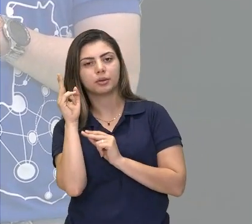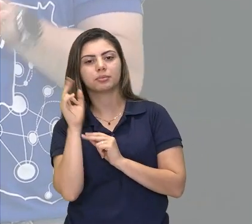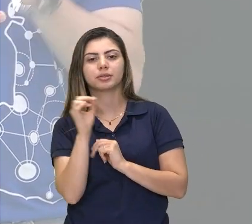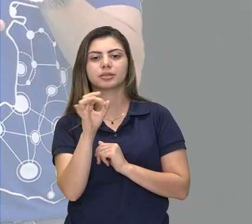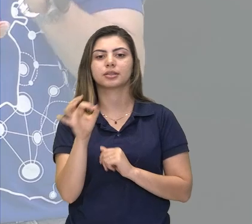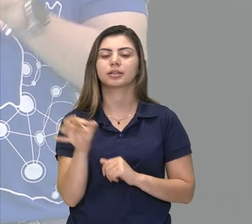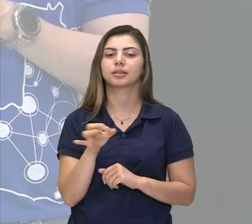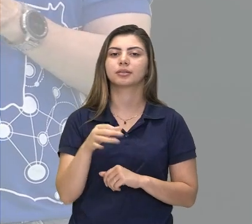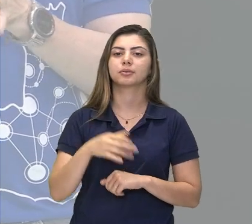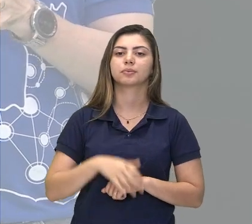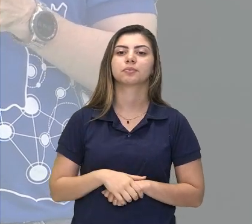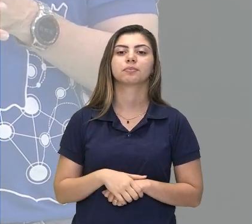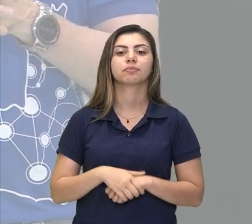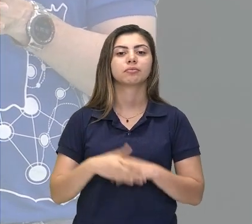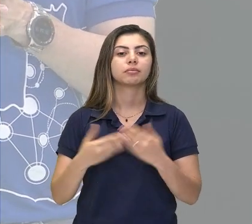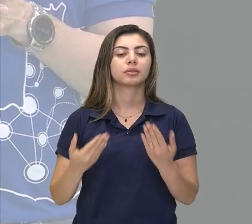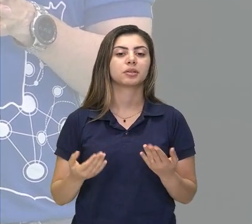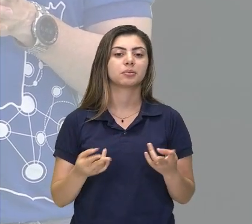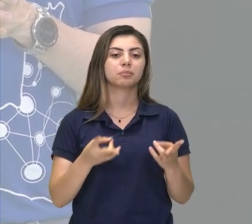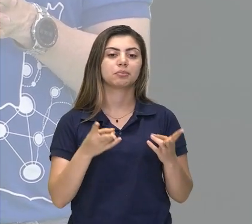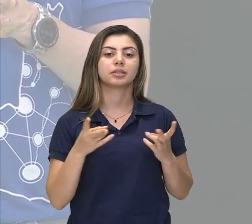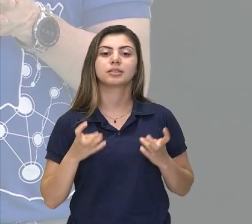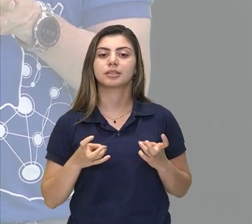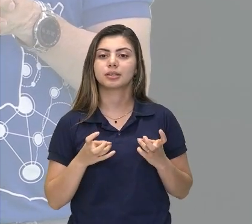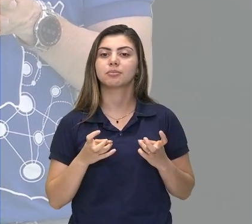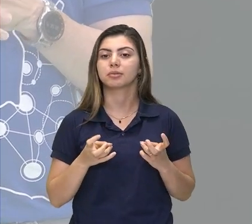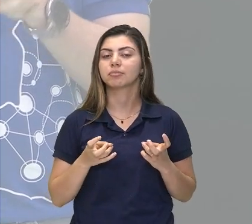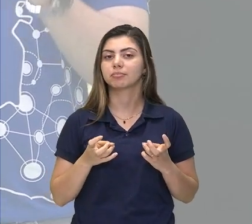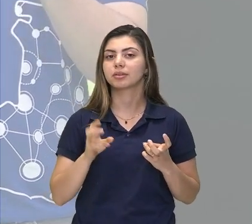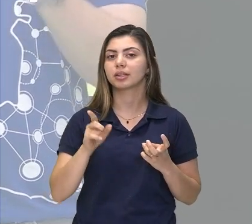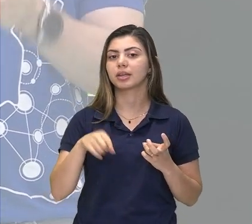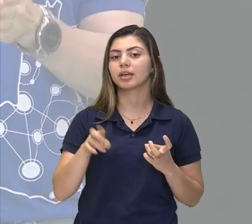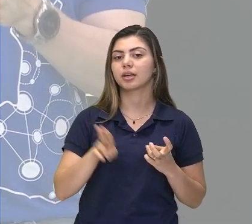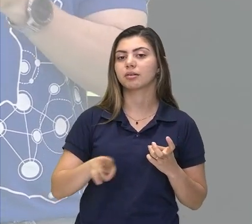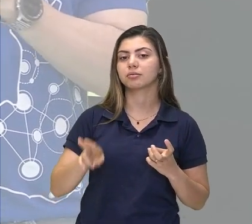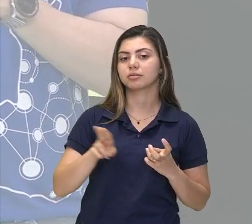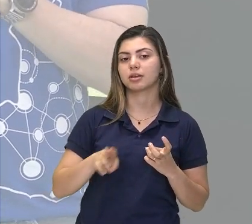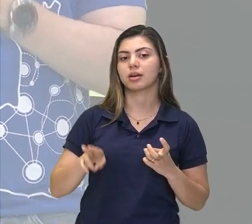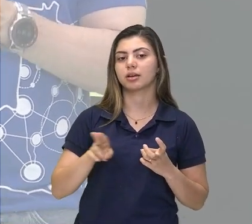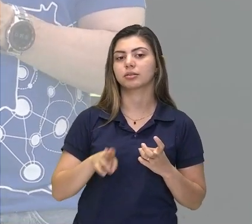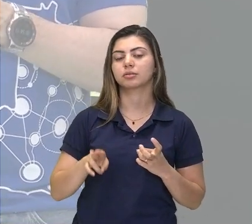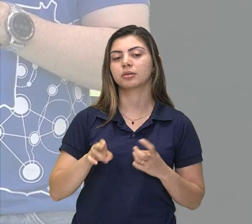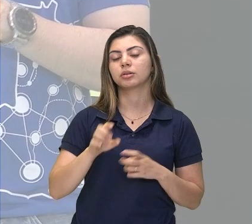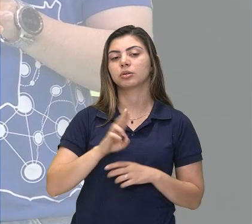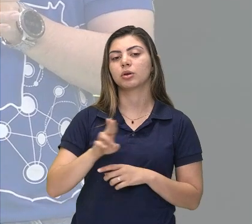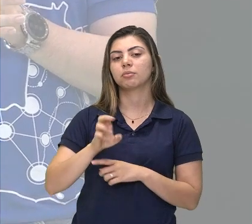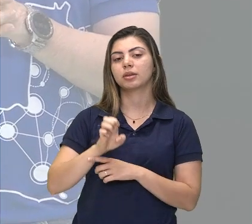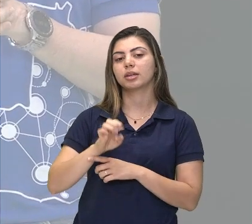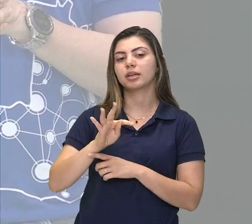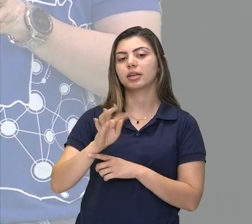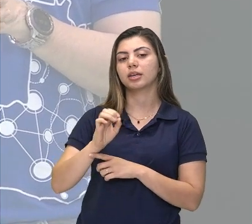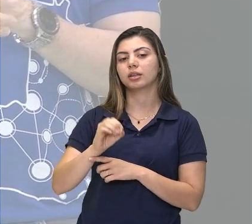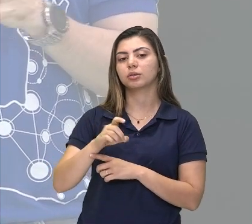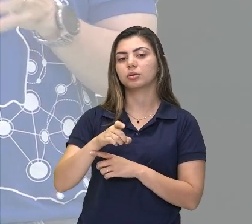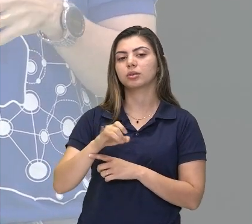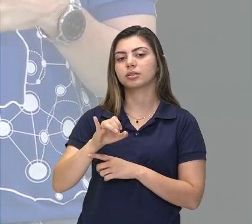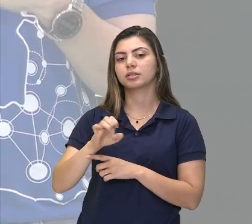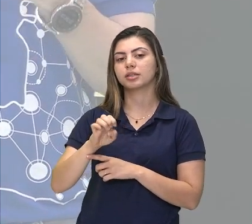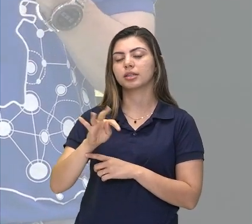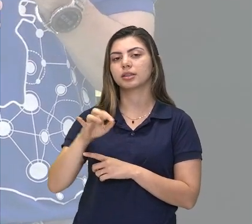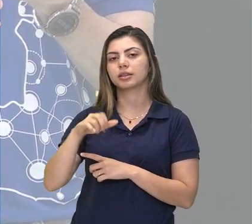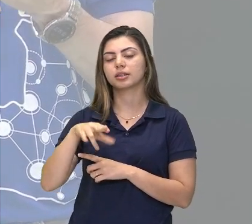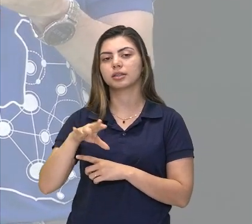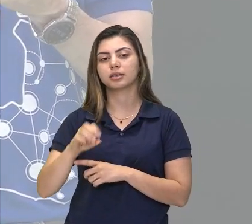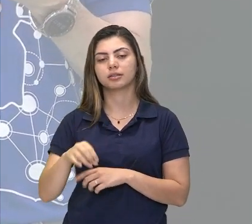processos industriais e o outro é utilizado como anestésico. Então, o etox-etano, ele tem uma